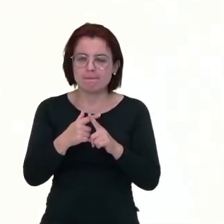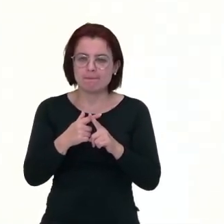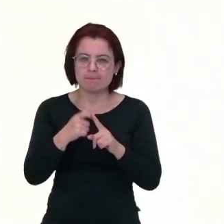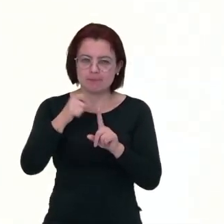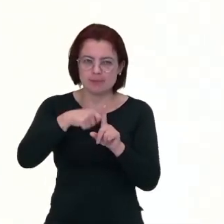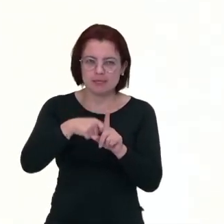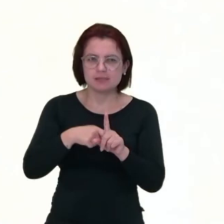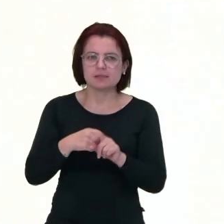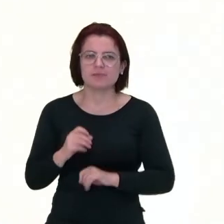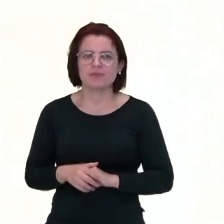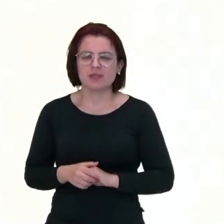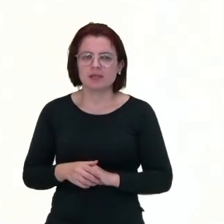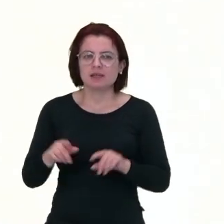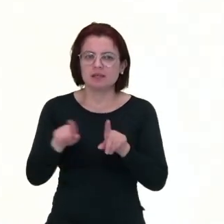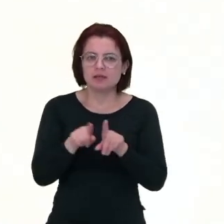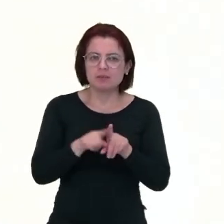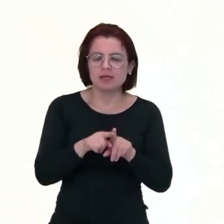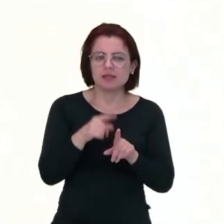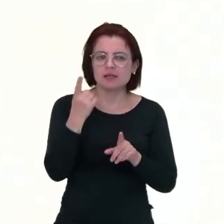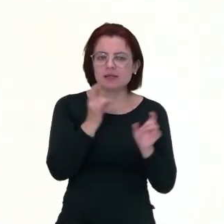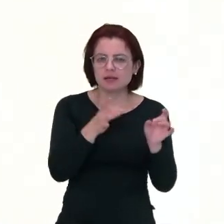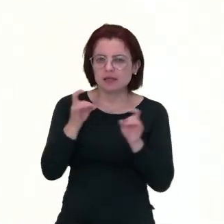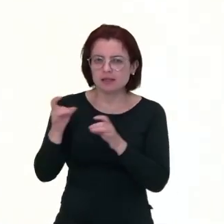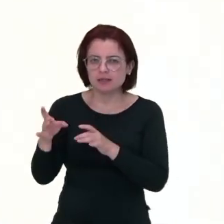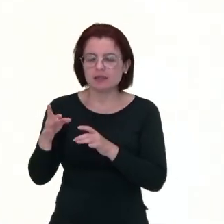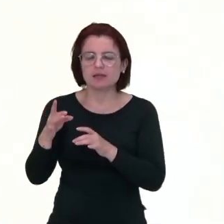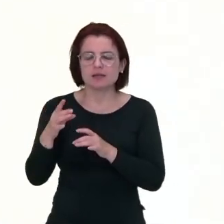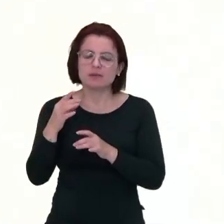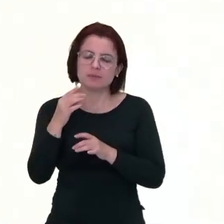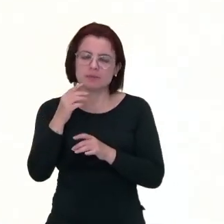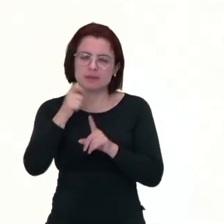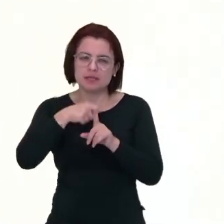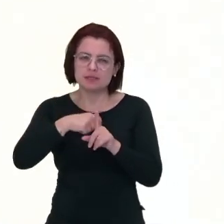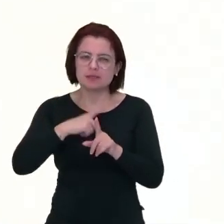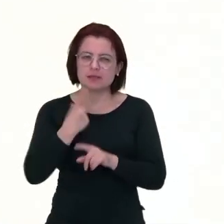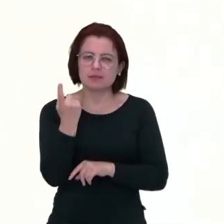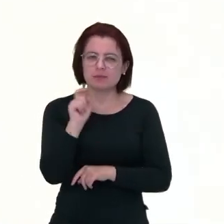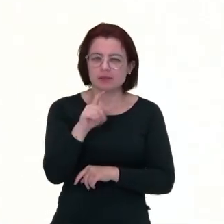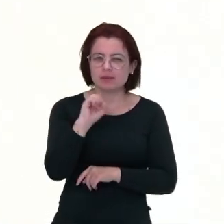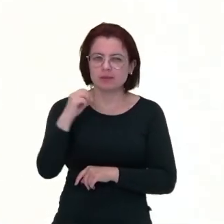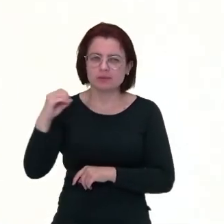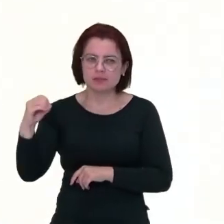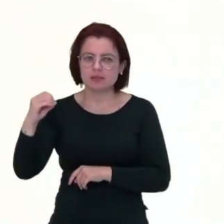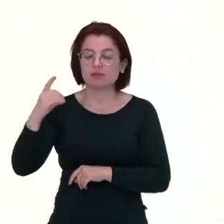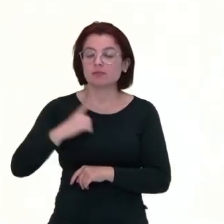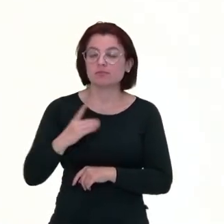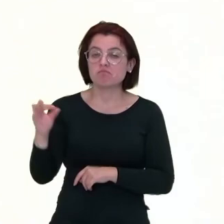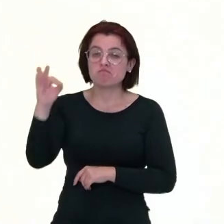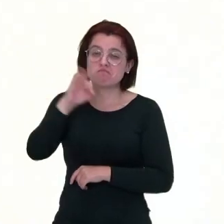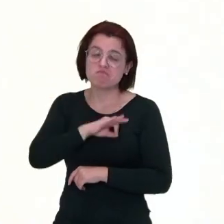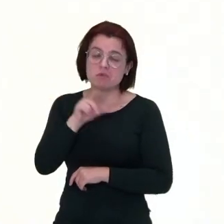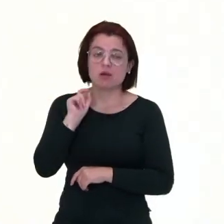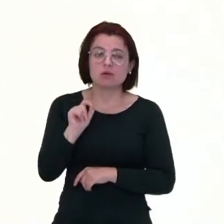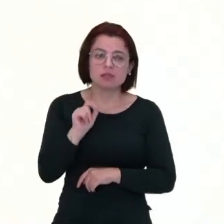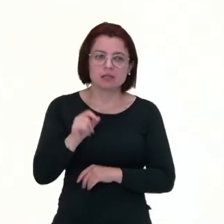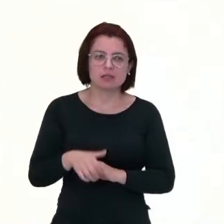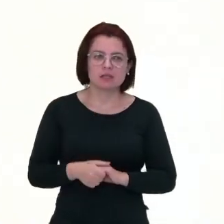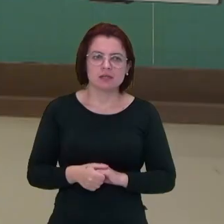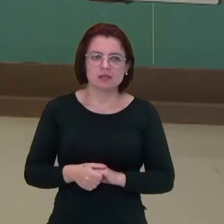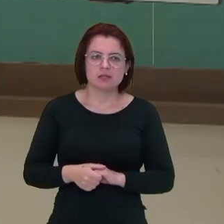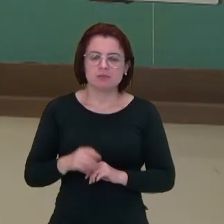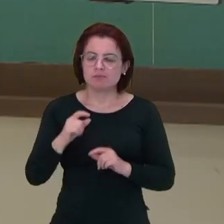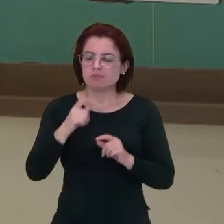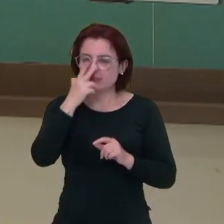a cada um dos meses com os produtos que ela vendeu. Ou seja, a renda dela